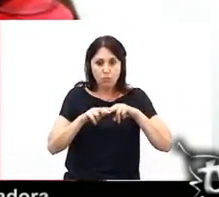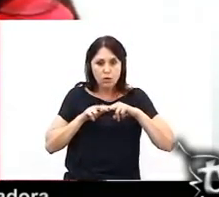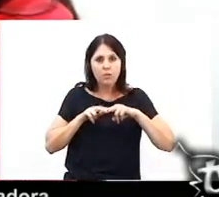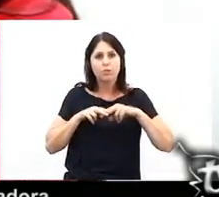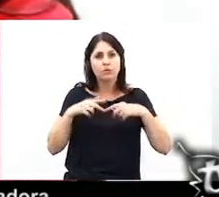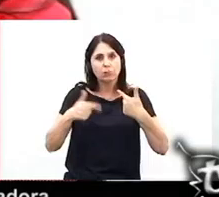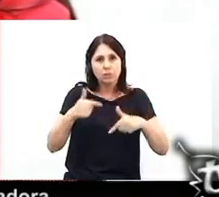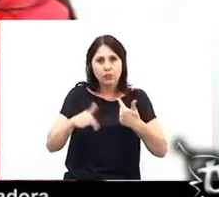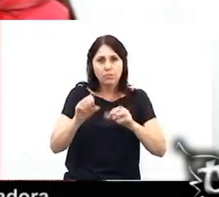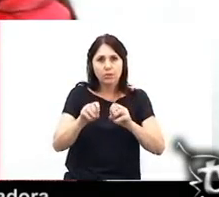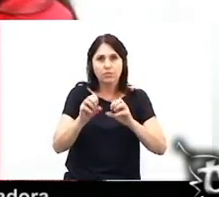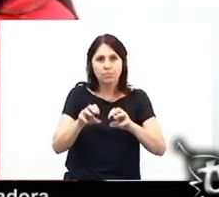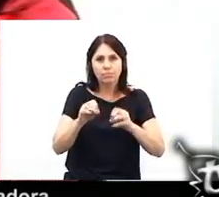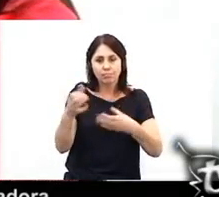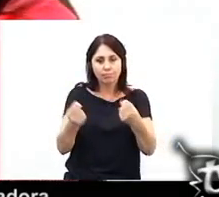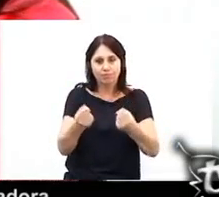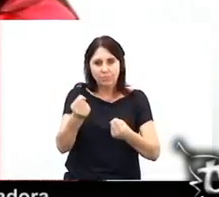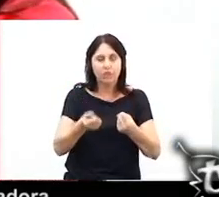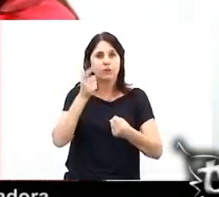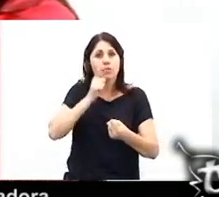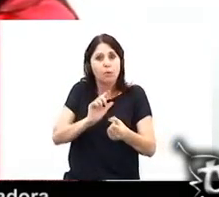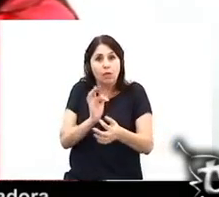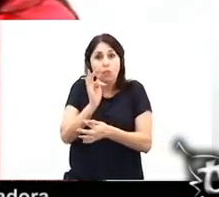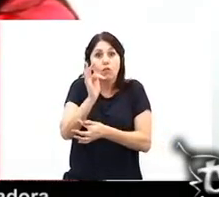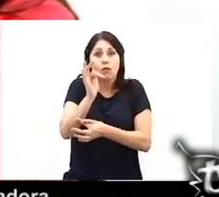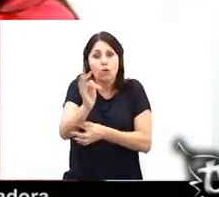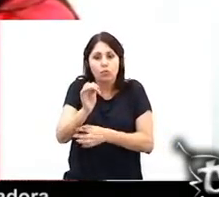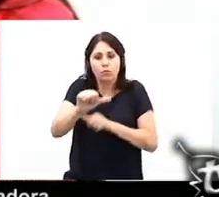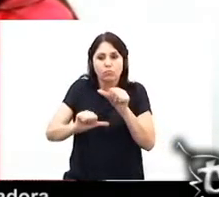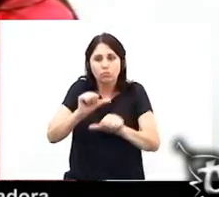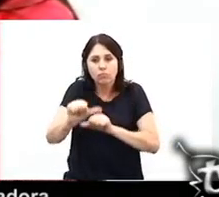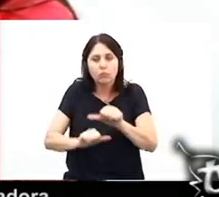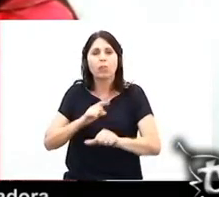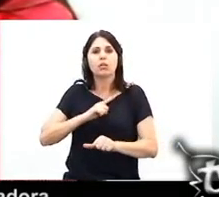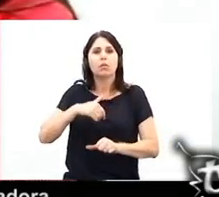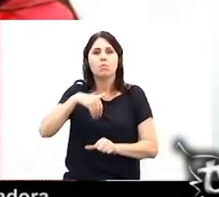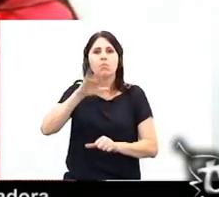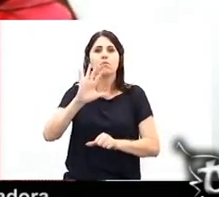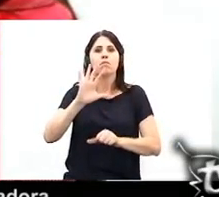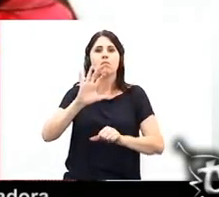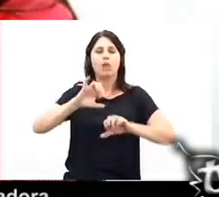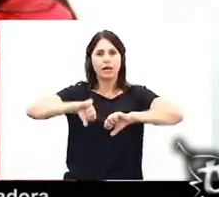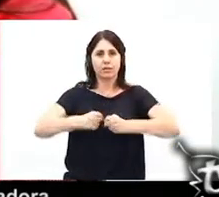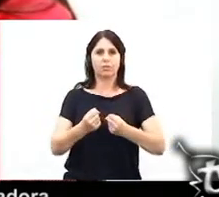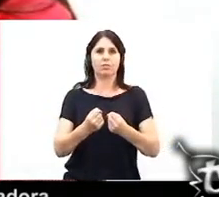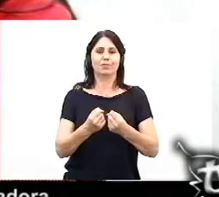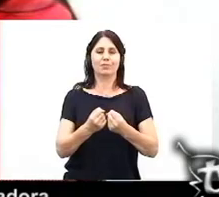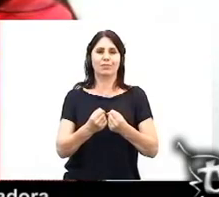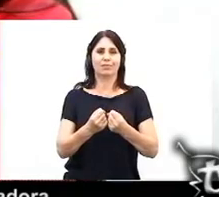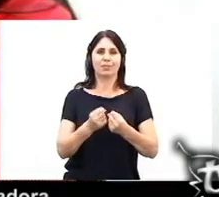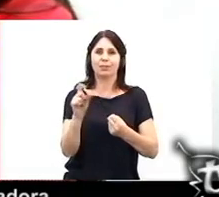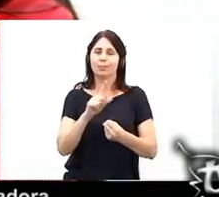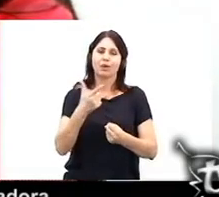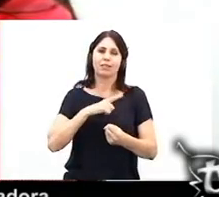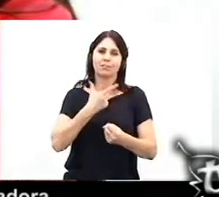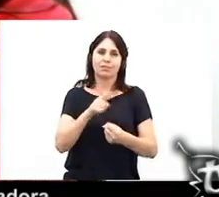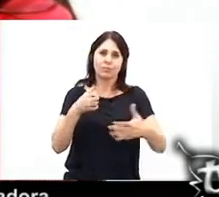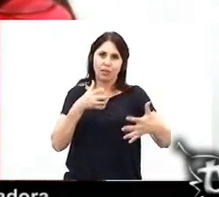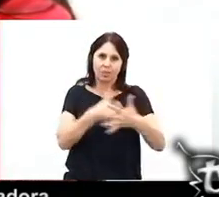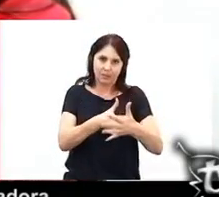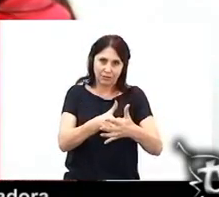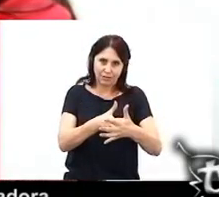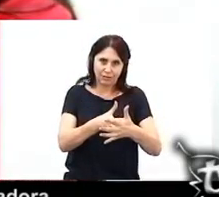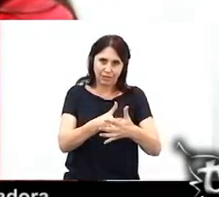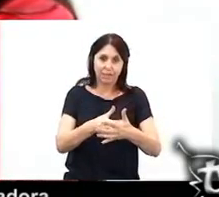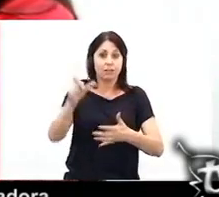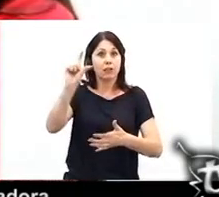são 18 vidas salvas. Isso para nós é maravilhoso, porque o nosso objetivo é zerar. Nós trabalhamos em educação